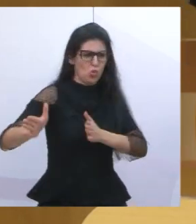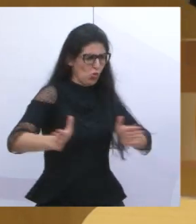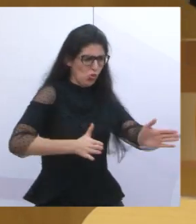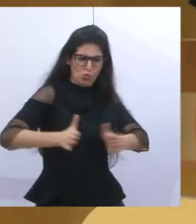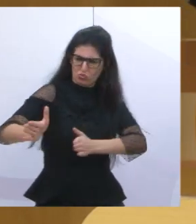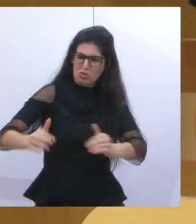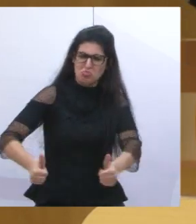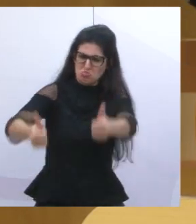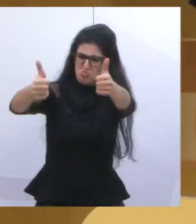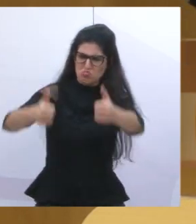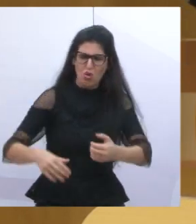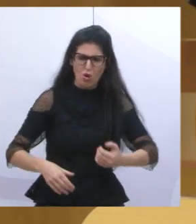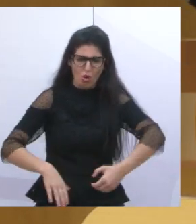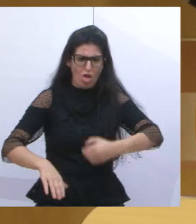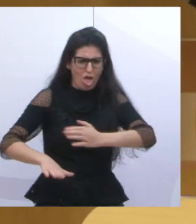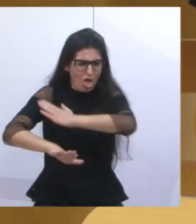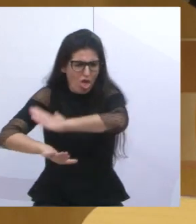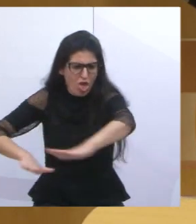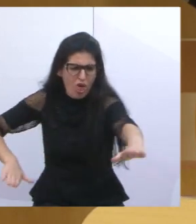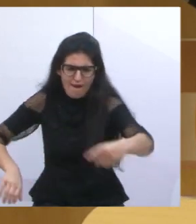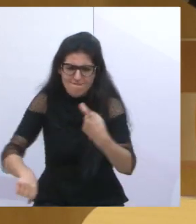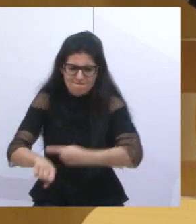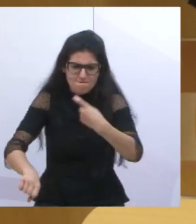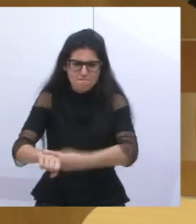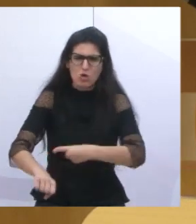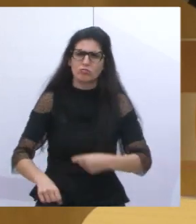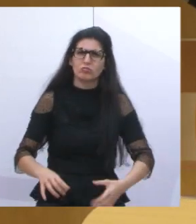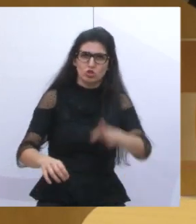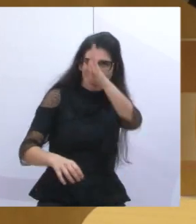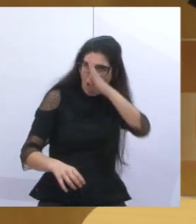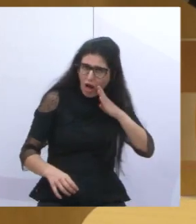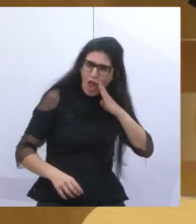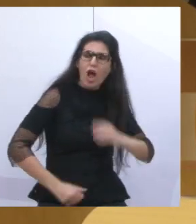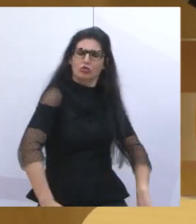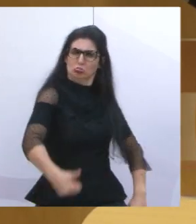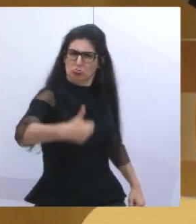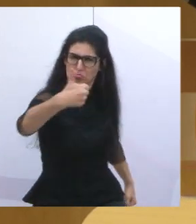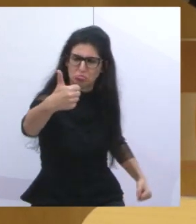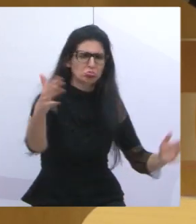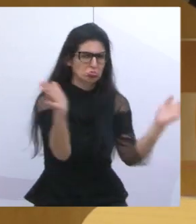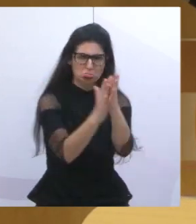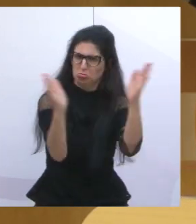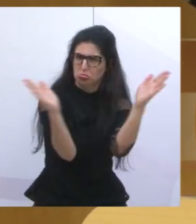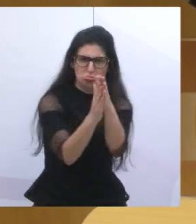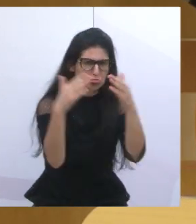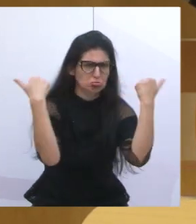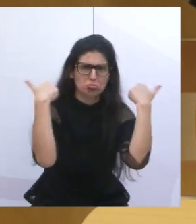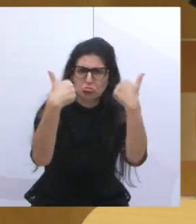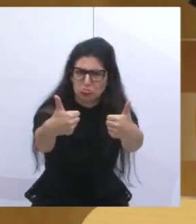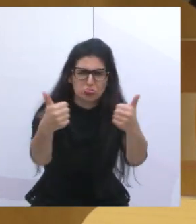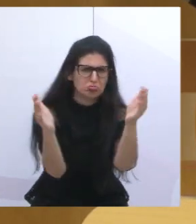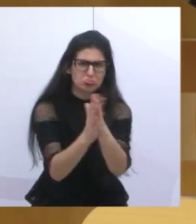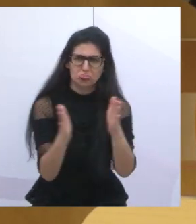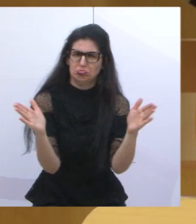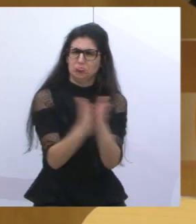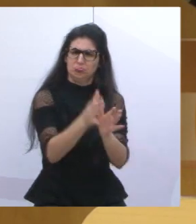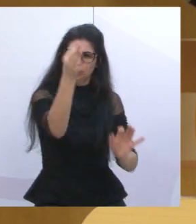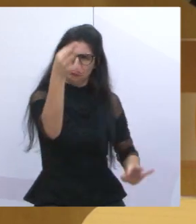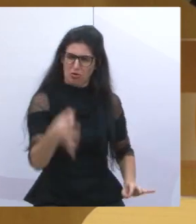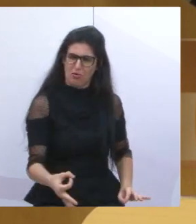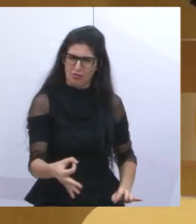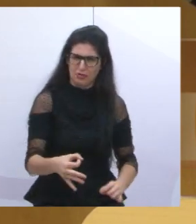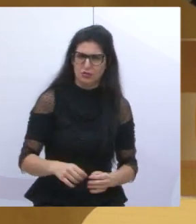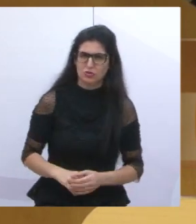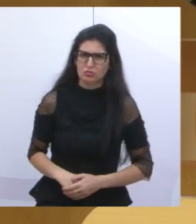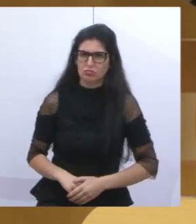feito asfalto nos bairros sem cobrar. Nisso eu sou obrigado a parabenizar o governo. Isso é legal, é bacana,